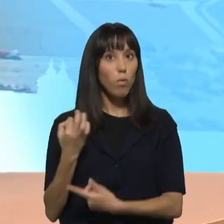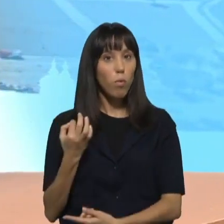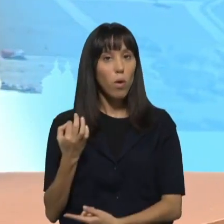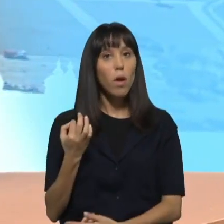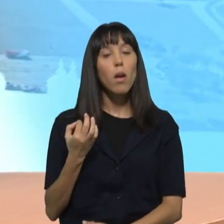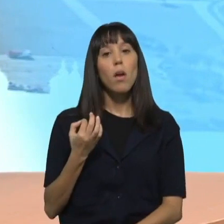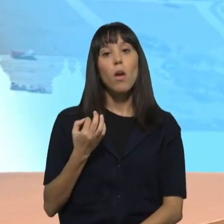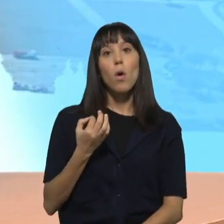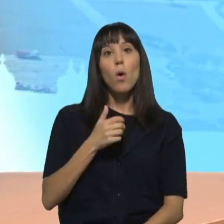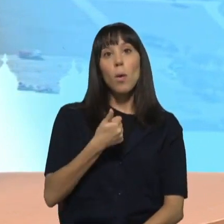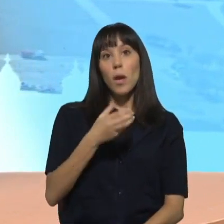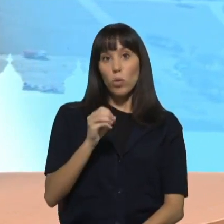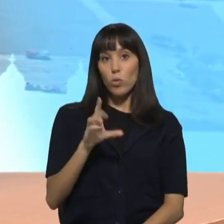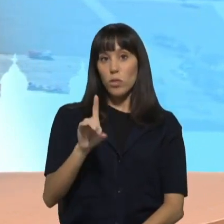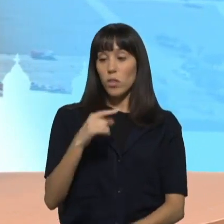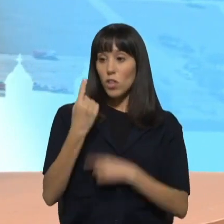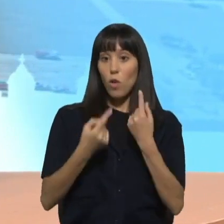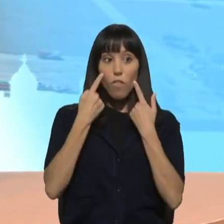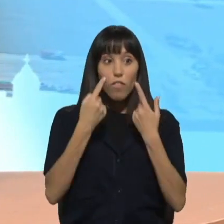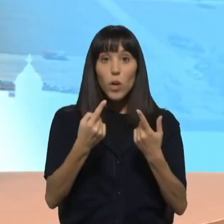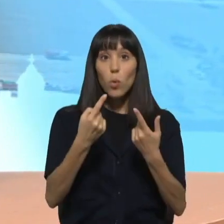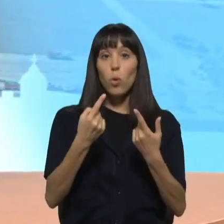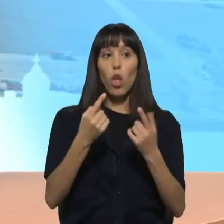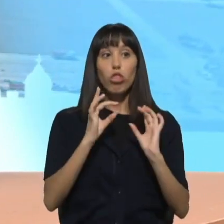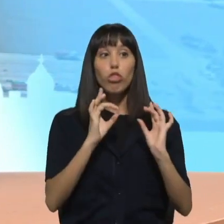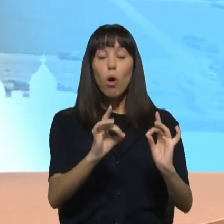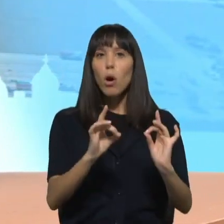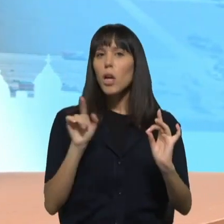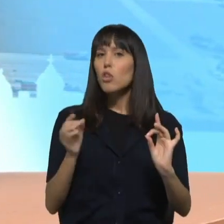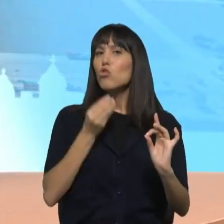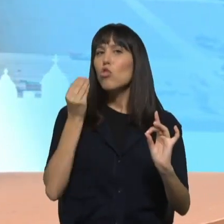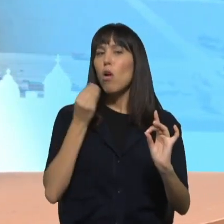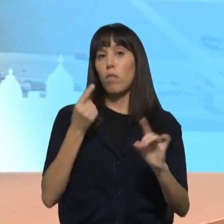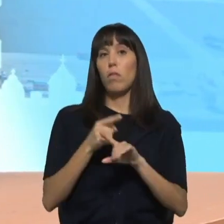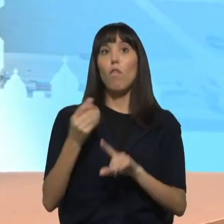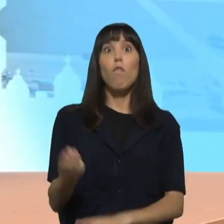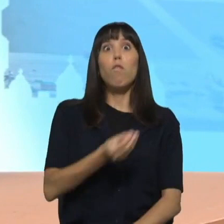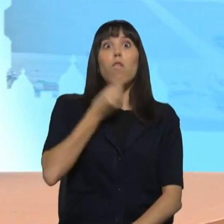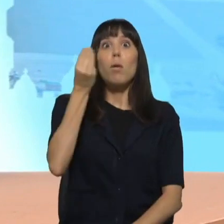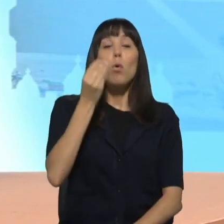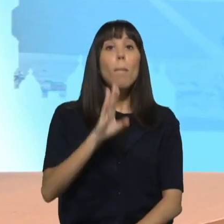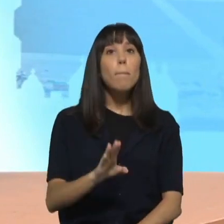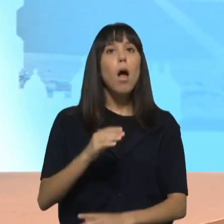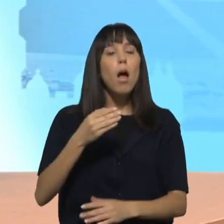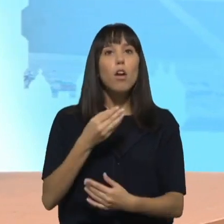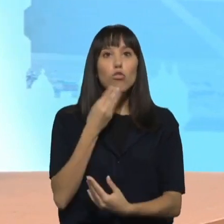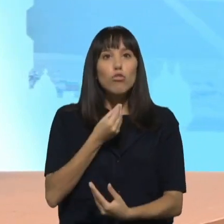alguns deles numa idade muito jovem até para o protagonismo que ele teve, mas de facto